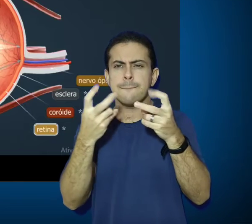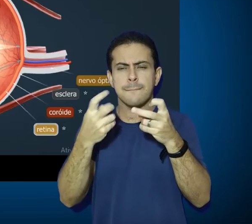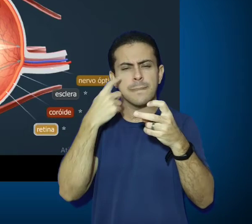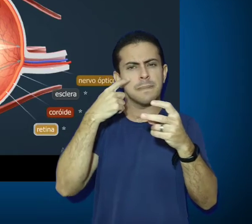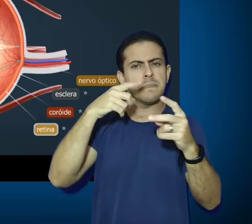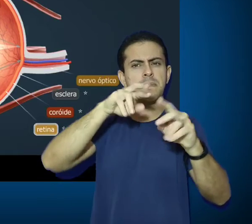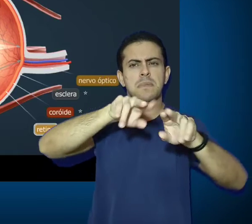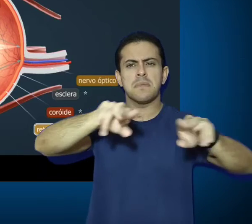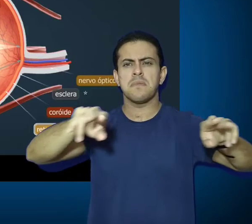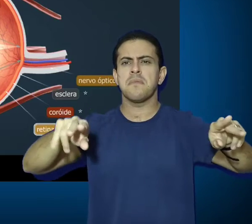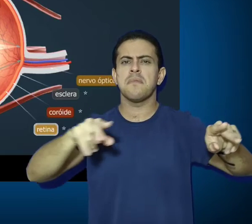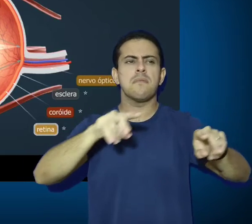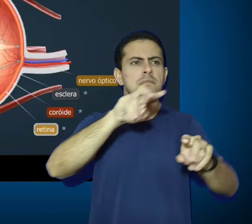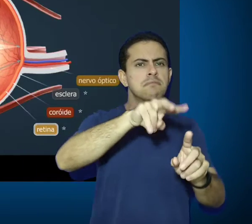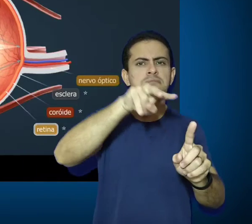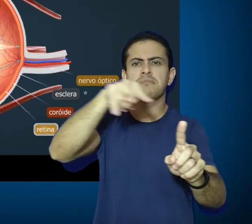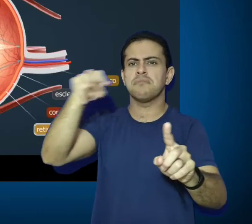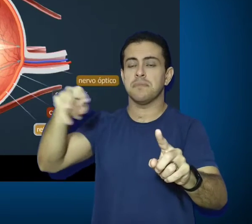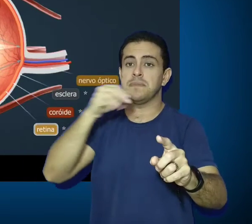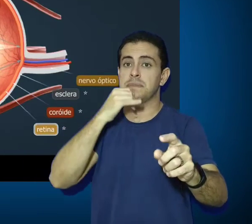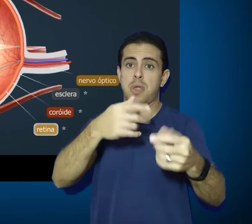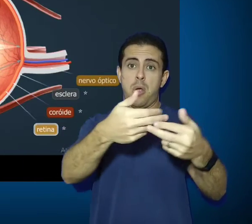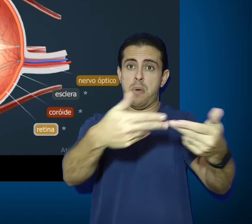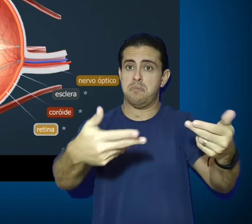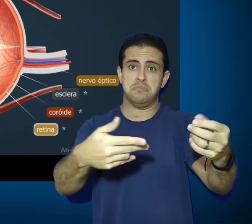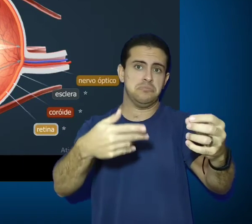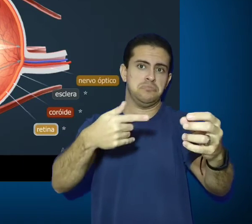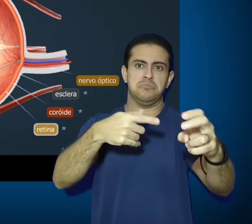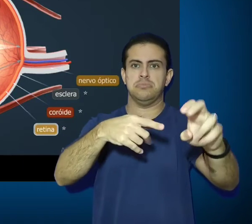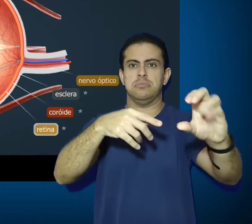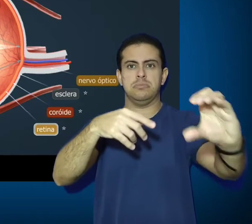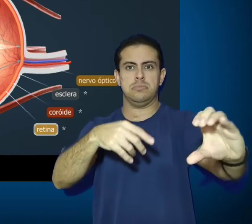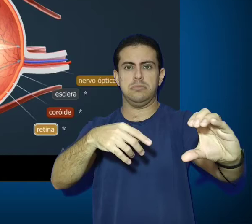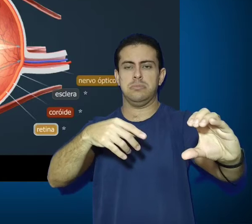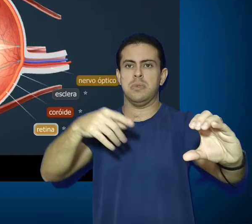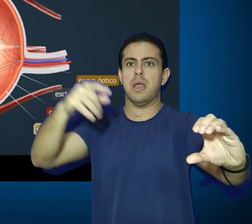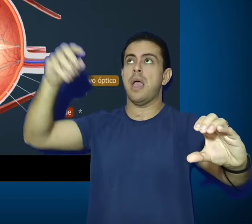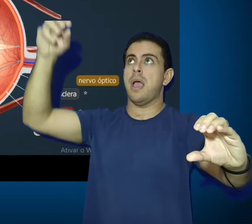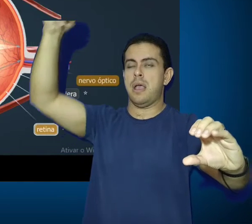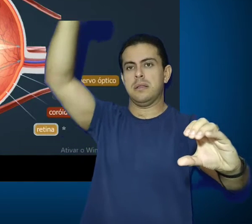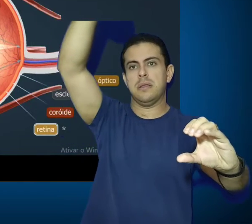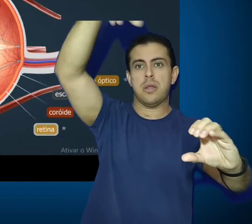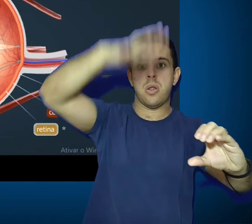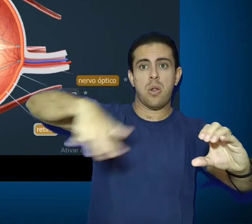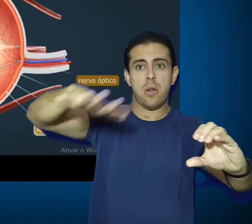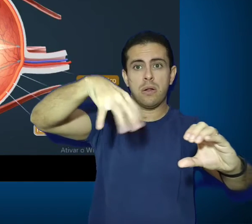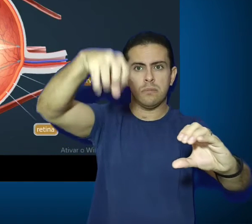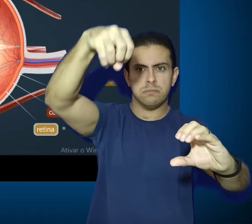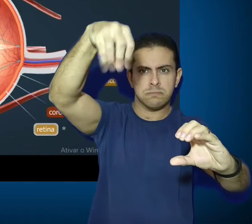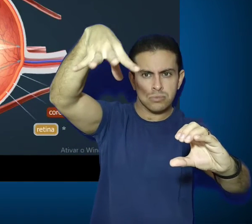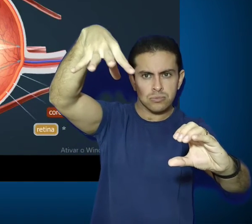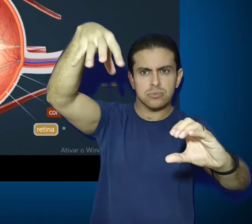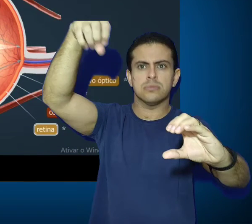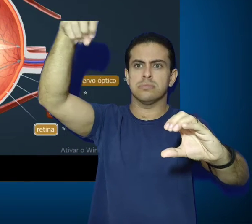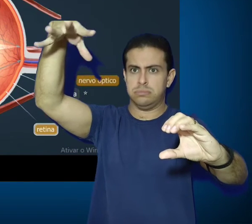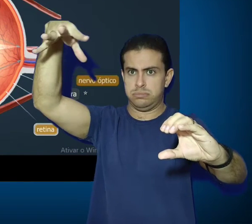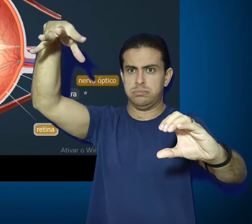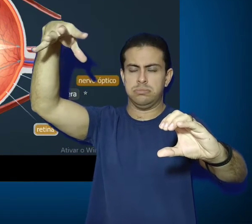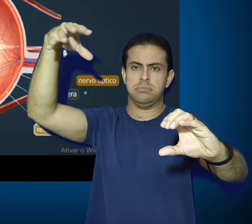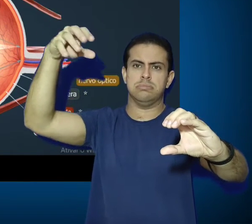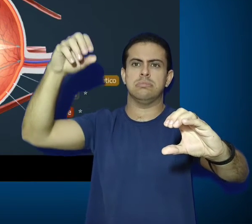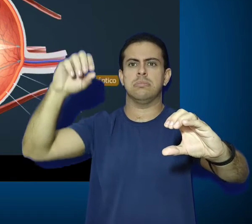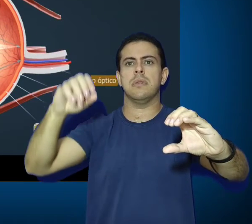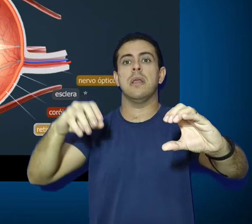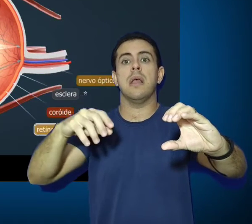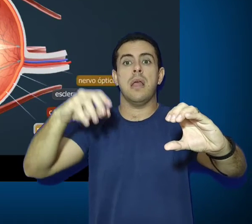objeto? A luz que é refletida nesse objeto, né, devido a no ambiente existir uma fonte luminosa, uma fonte de